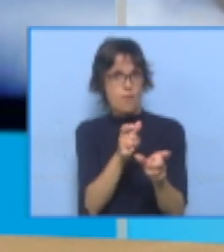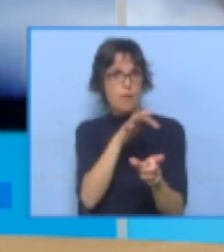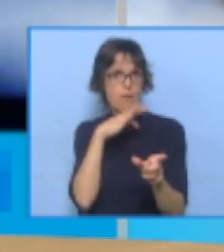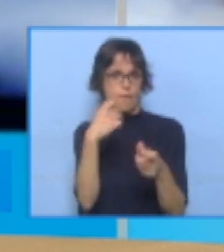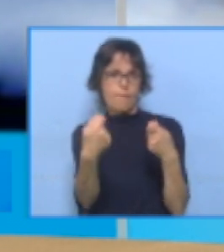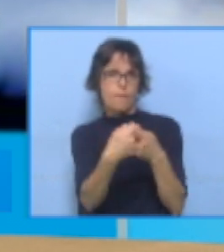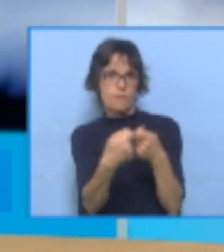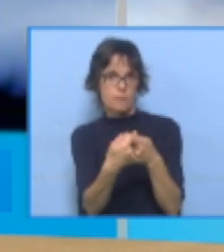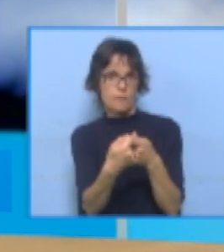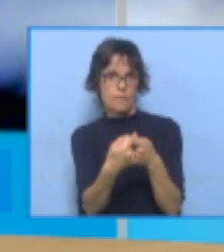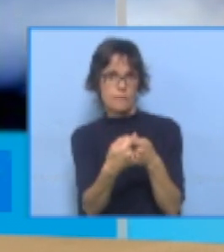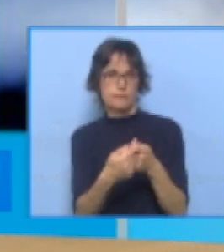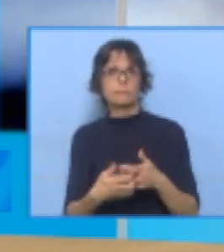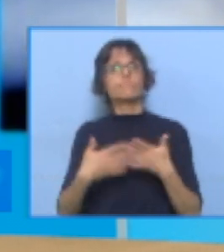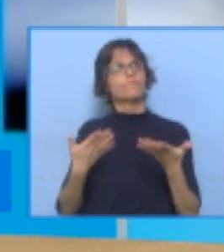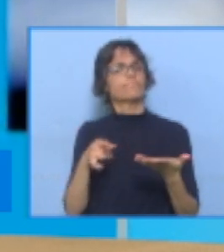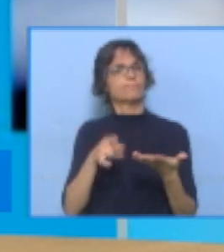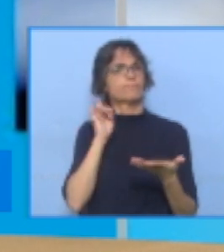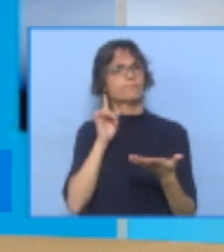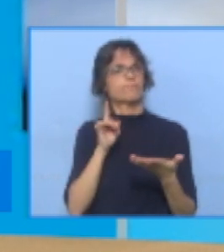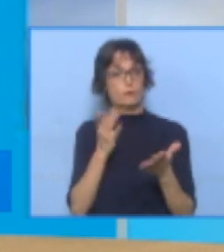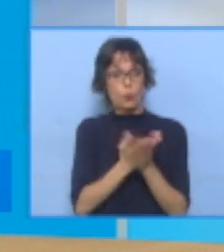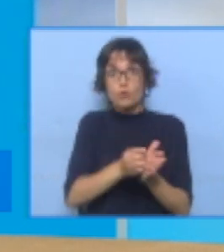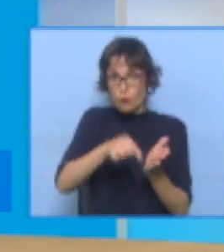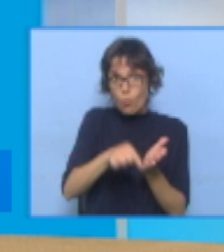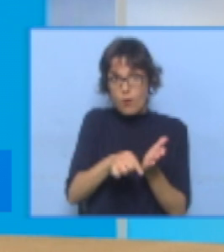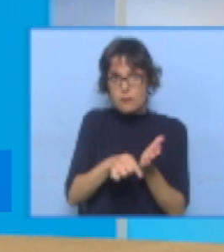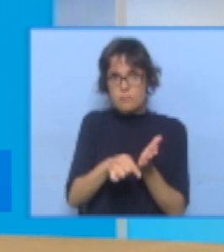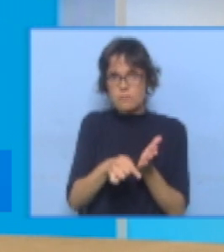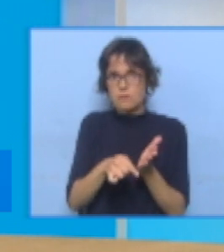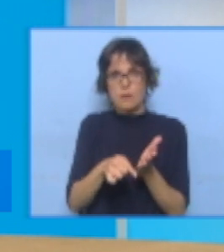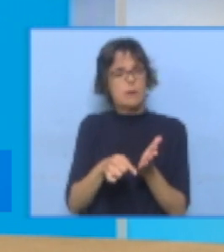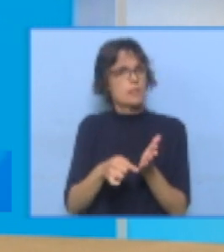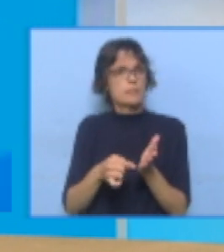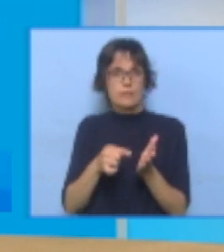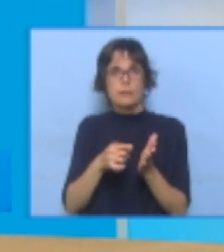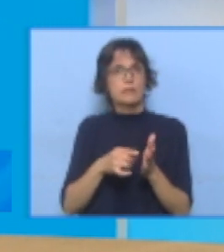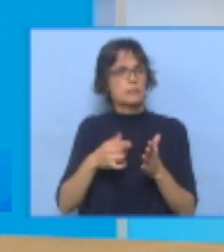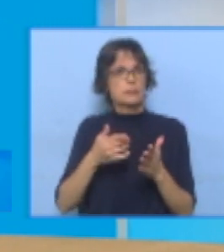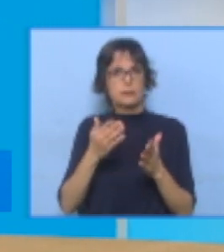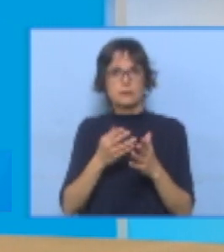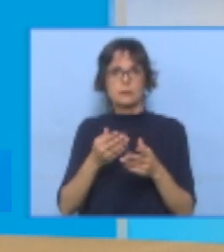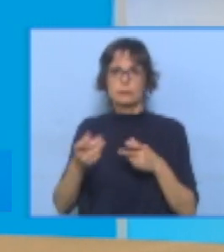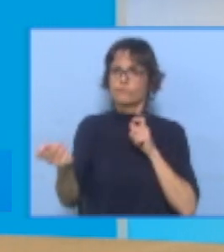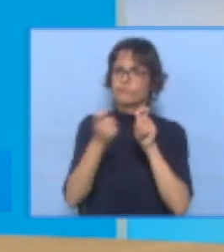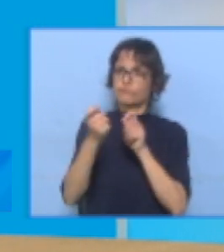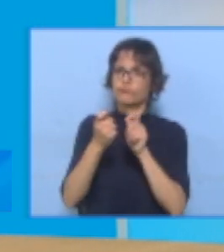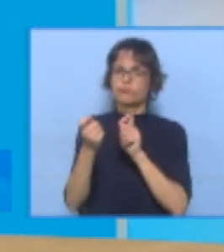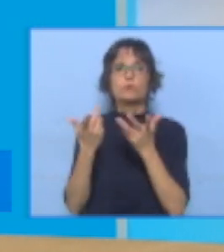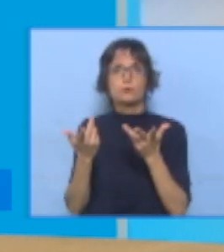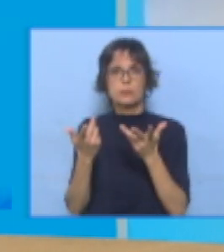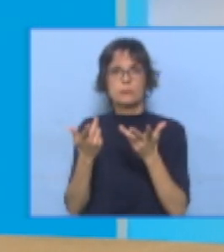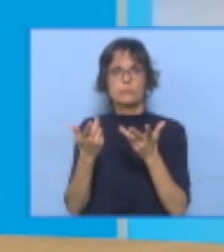uma mudança importante e por isso é que este tipo de estudos tem que ir direitinho para a concertação social, não é? Para que a